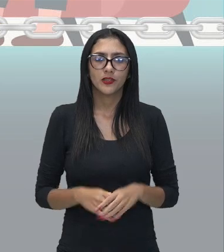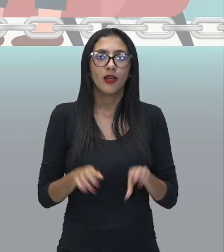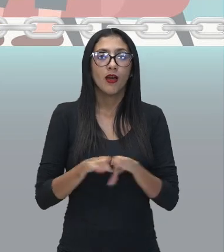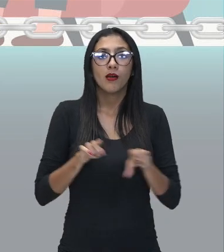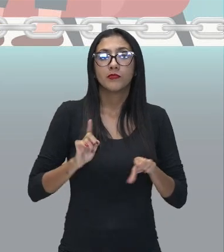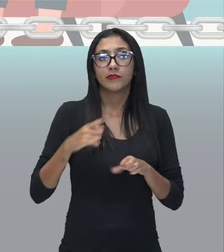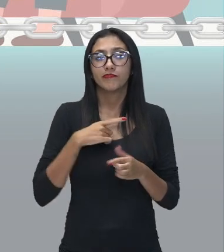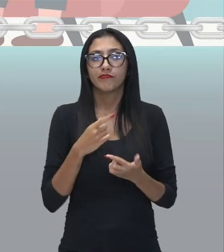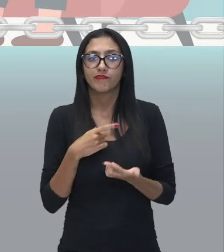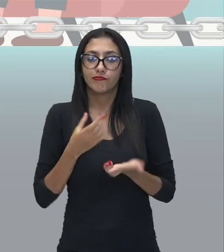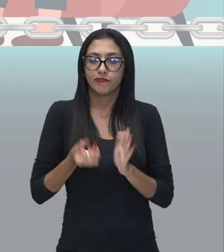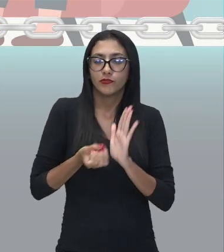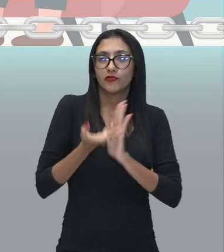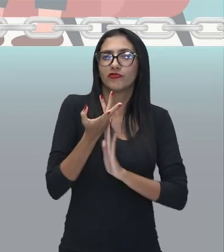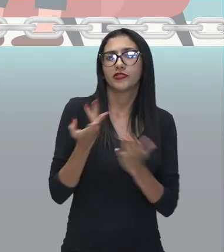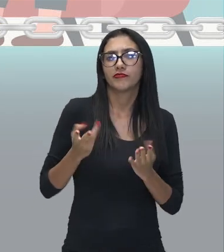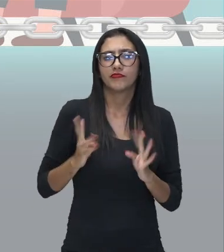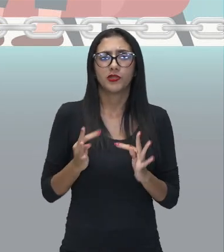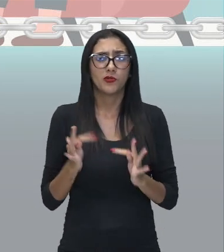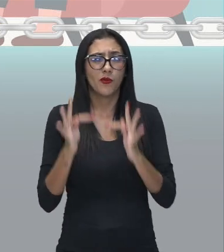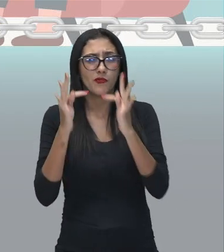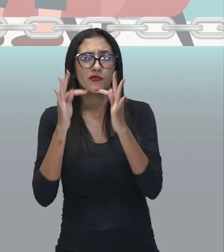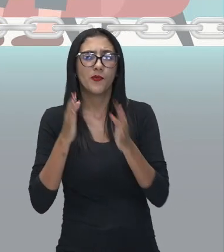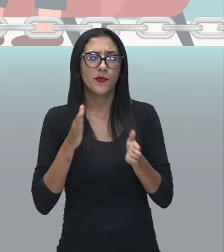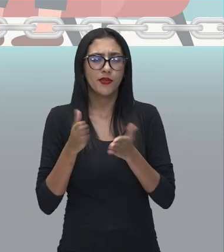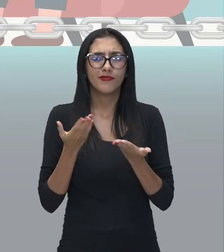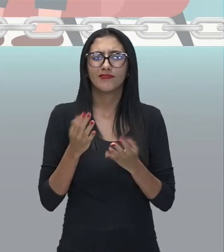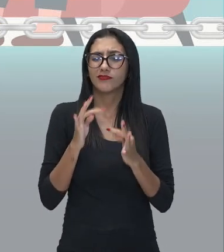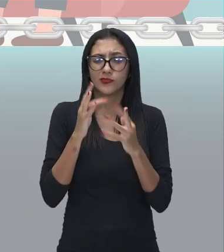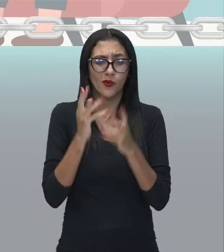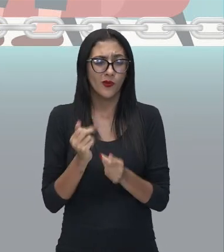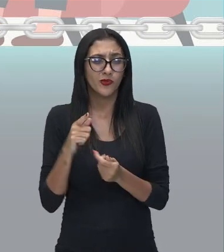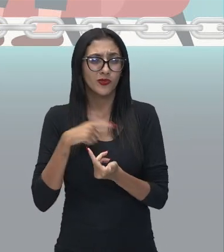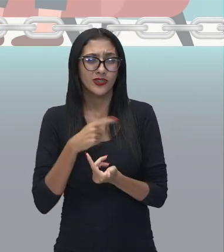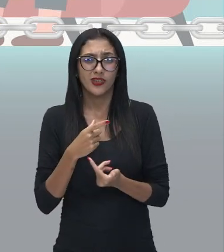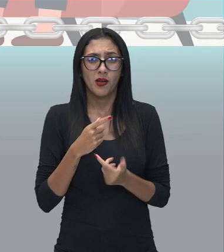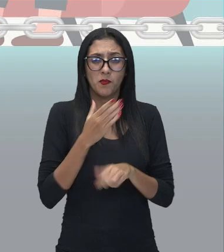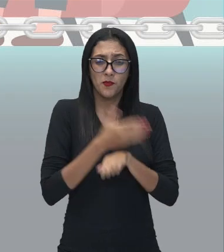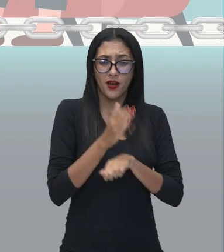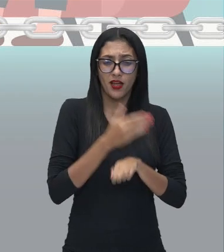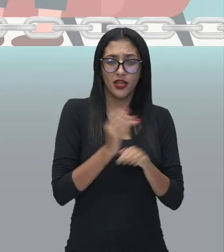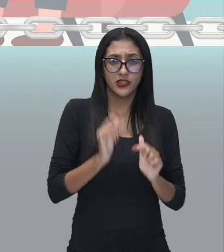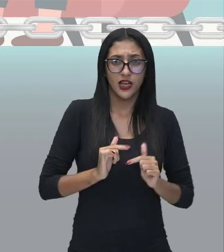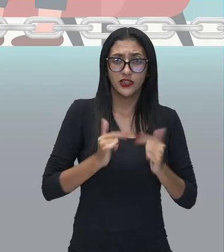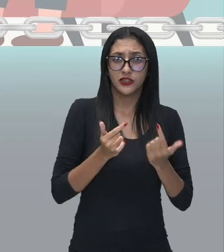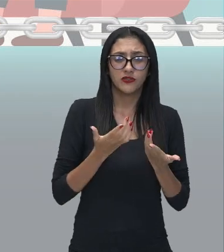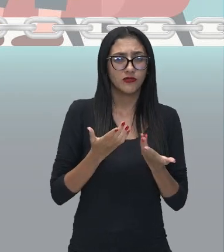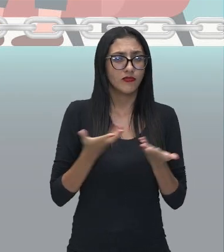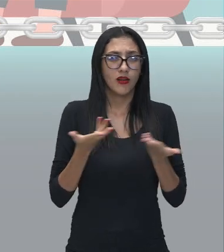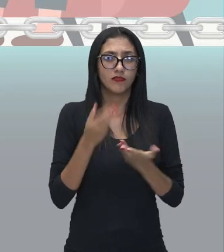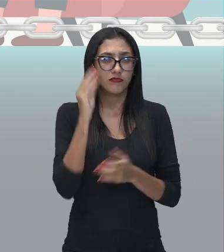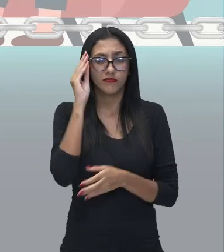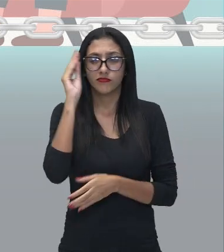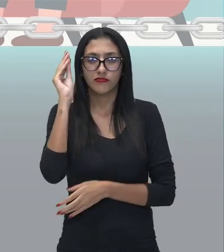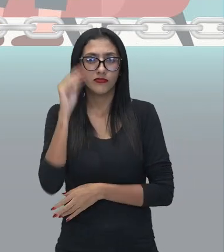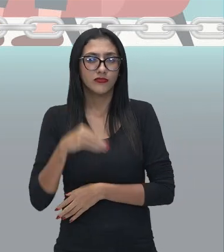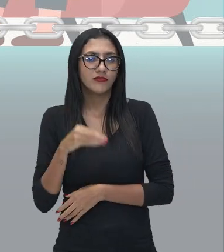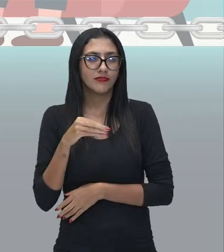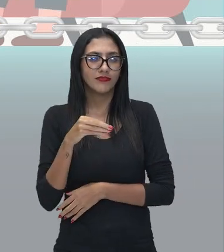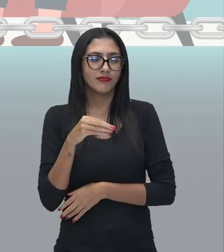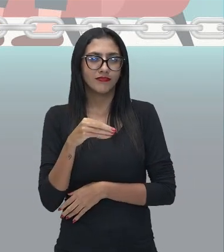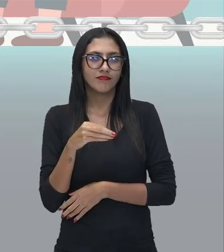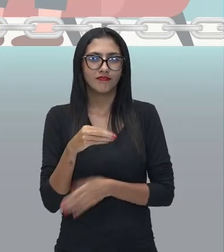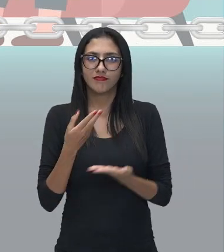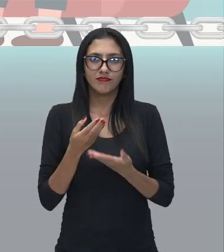era tecnológica, né, e toda essa necessidade de se manter ativo acabou caindo por terra, né, acabou ficando ali um